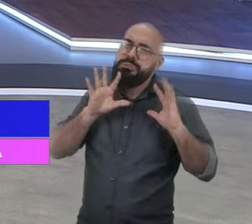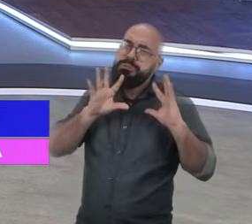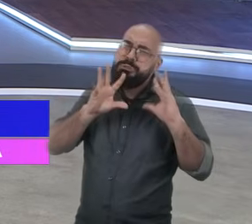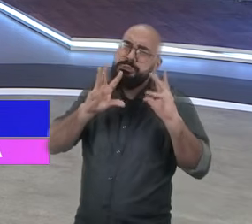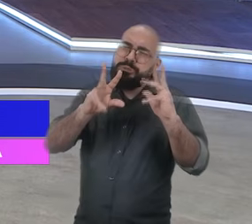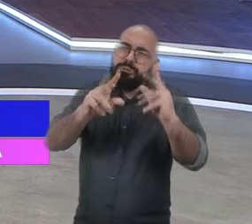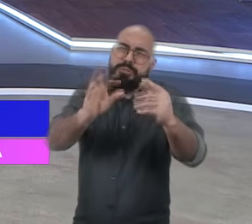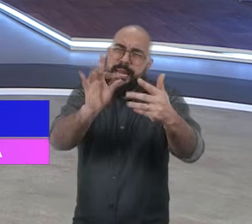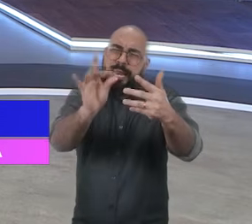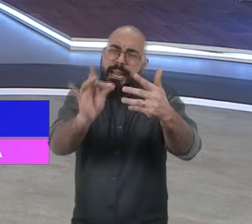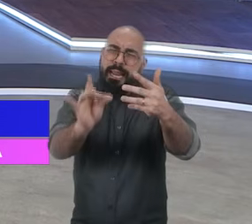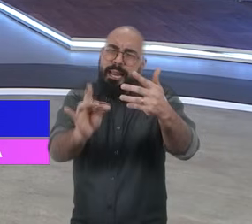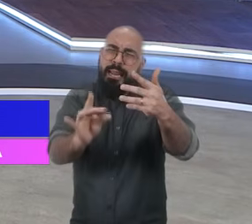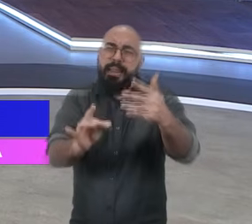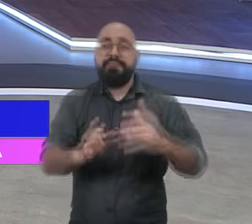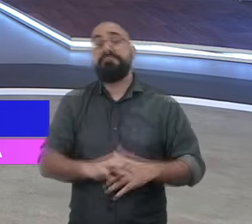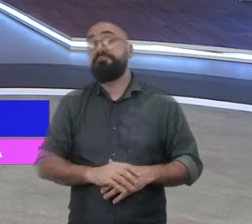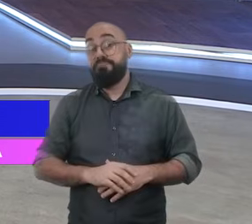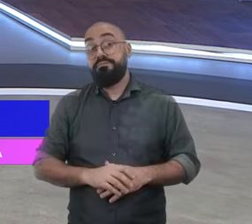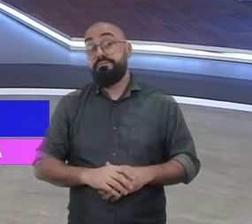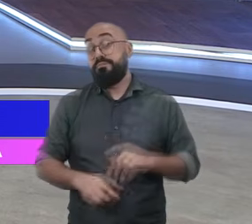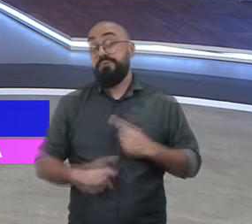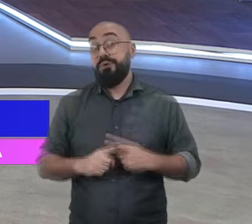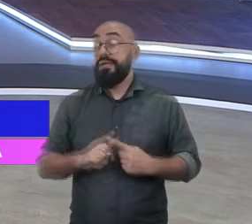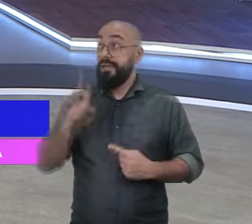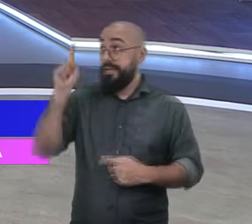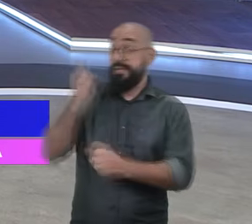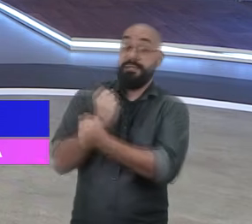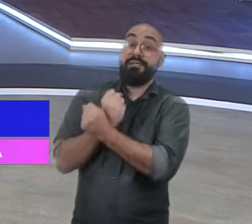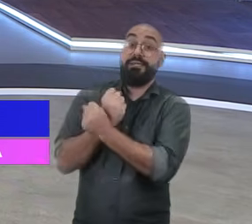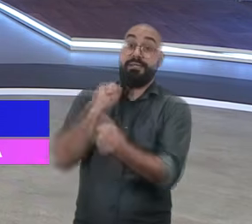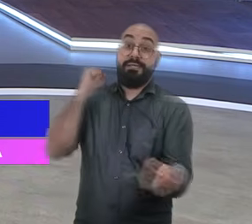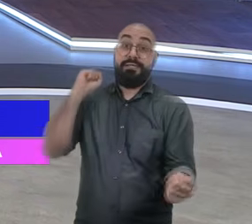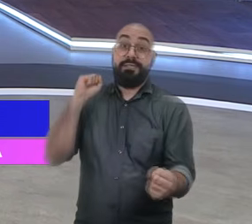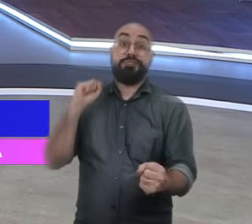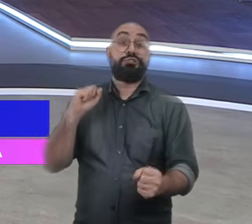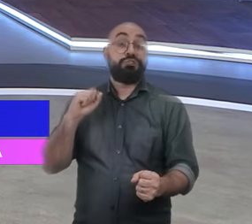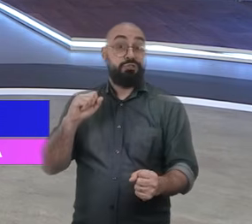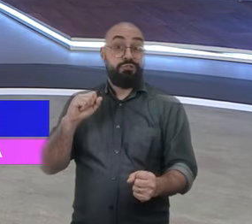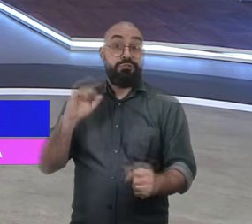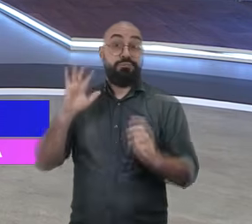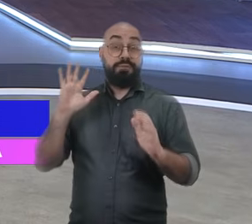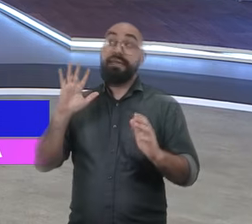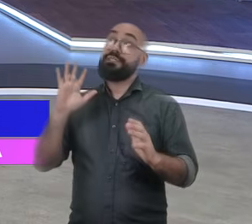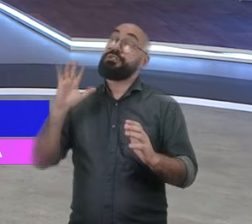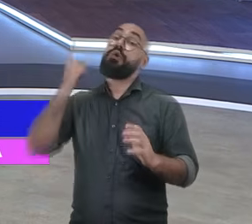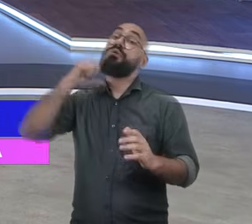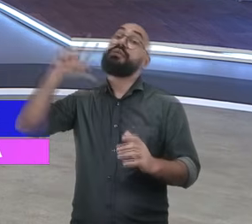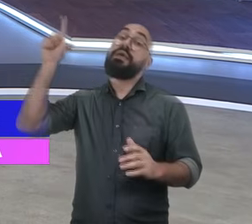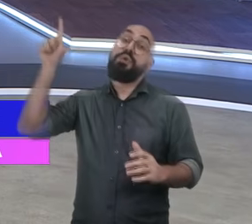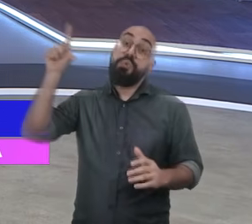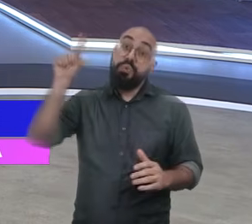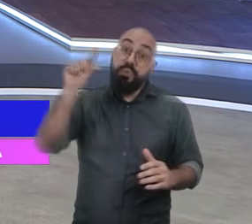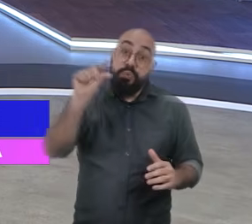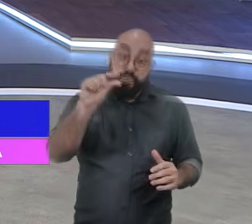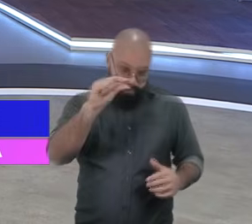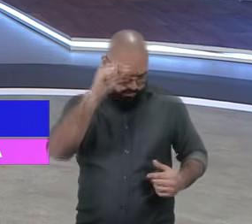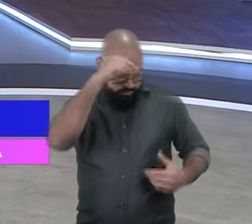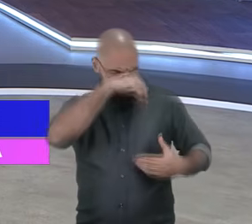conhece cada detalhe da sua vida, porque Ele é grandioso para o universo e é pequeno porque entra no seu